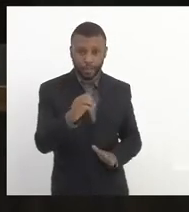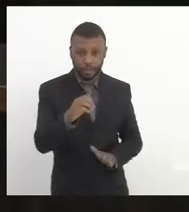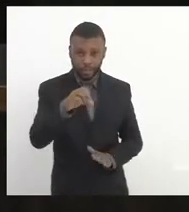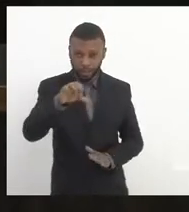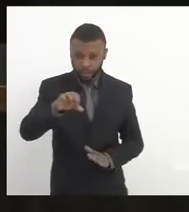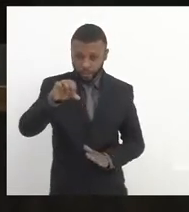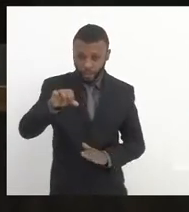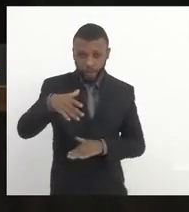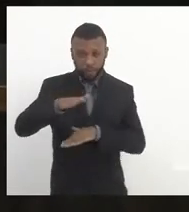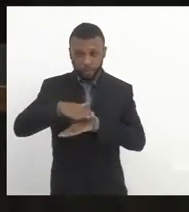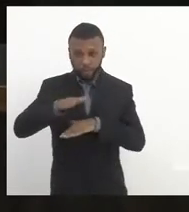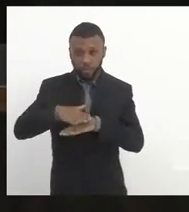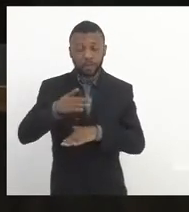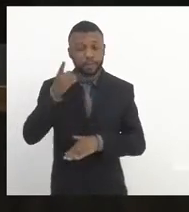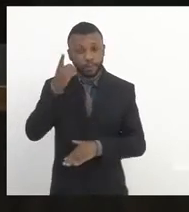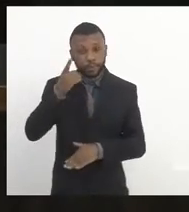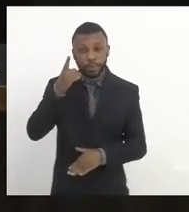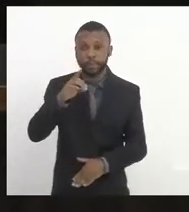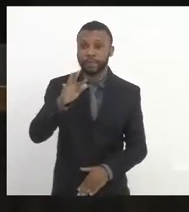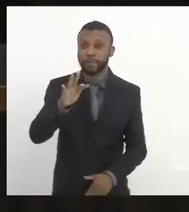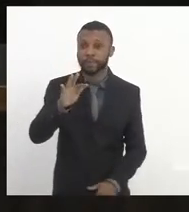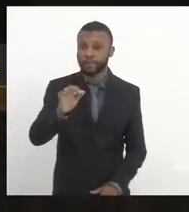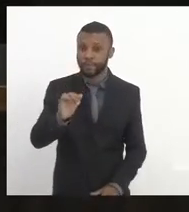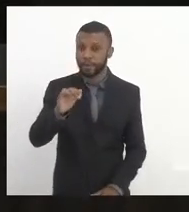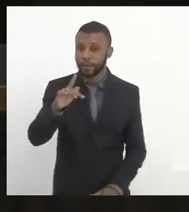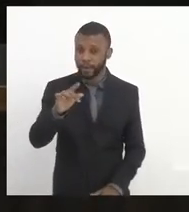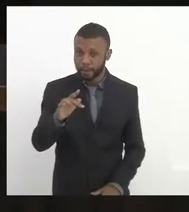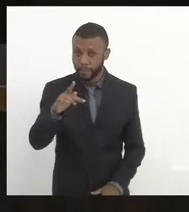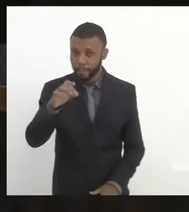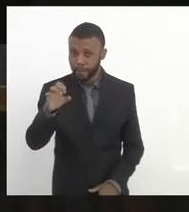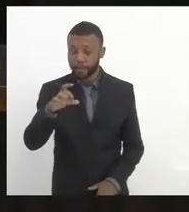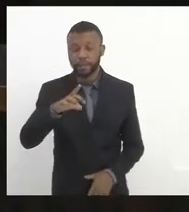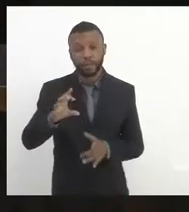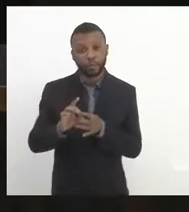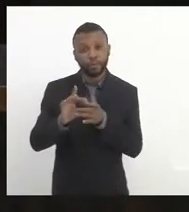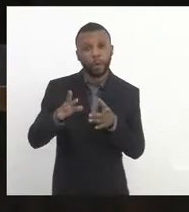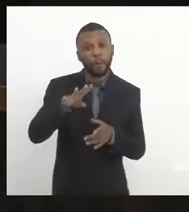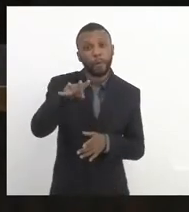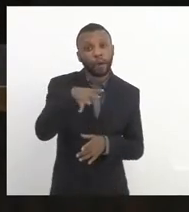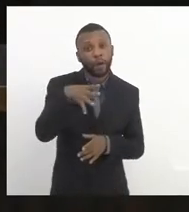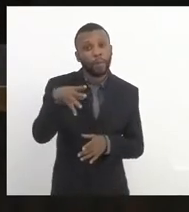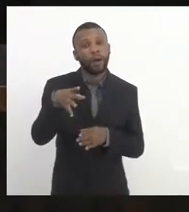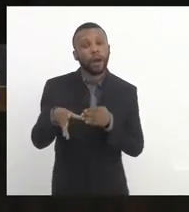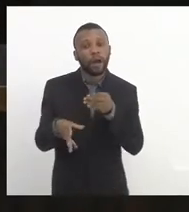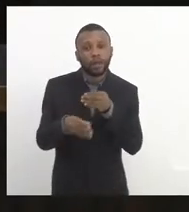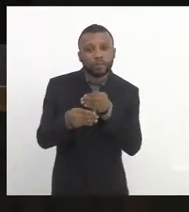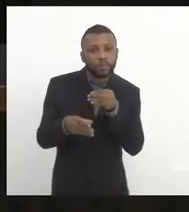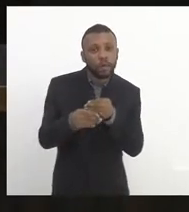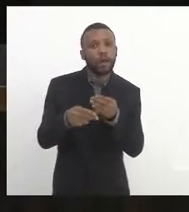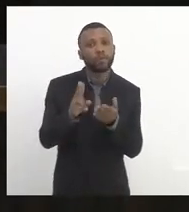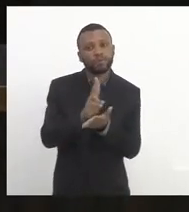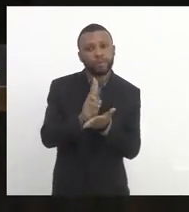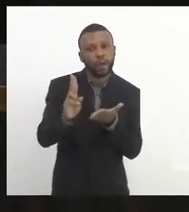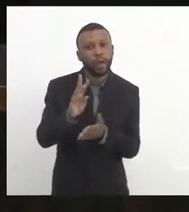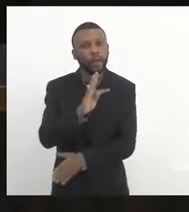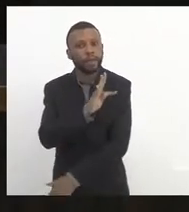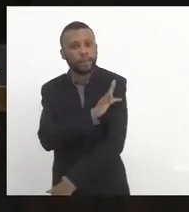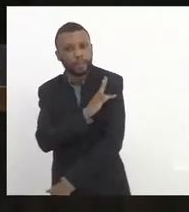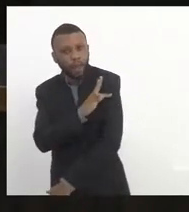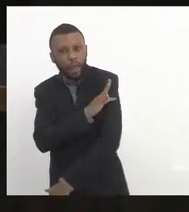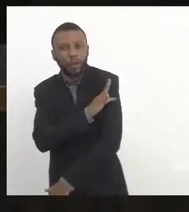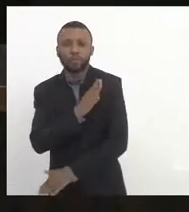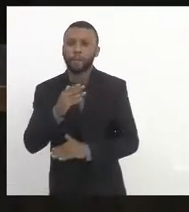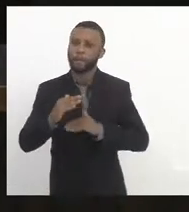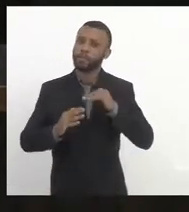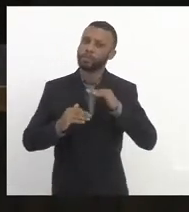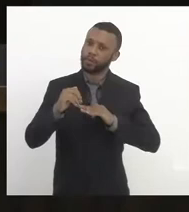autoria do deputado Felipe Obel, que dispõe sobre a criação de um programa de adicional universitário ou técnico profissional para policiais militares,